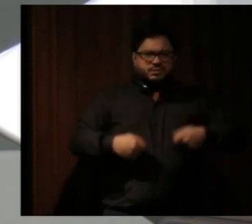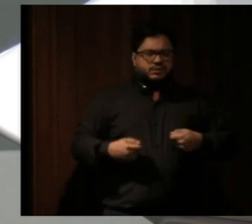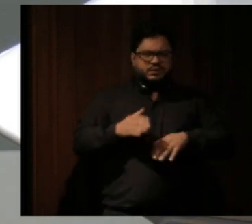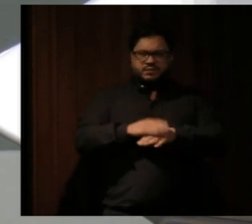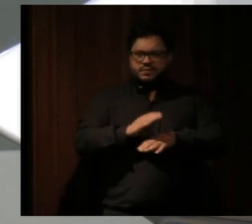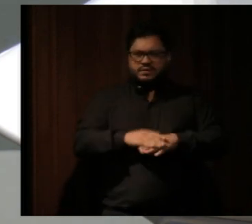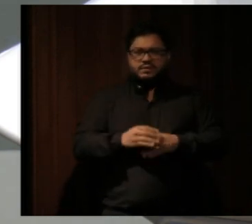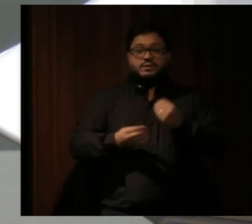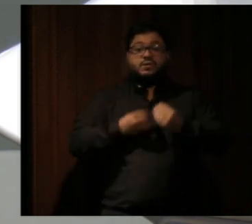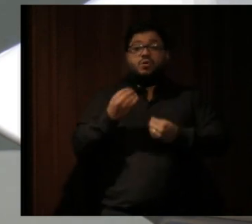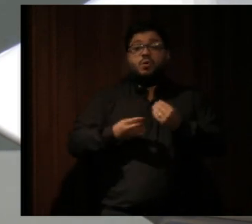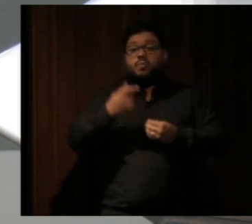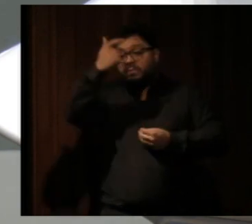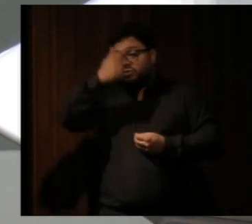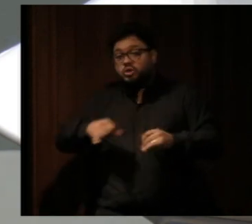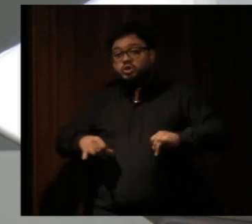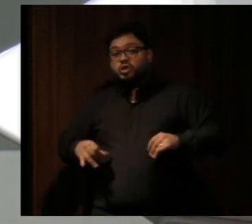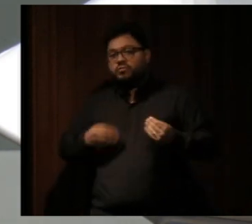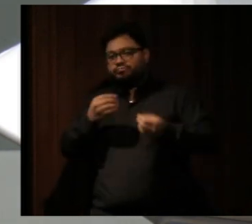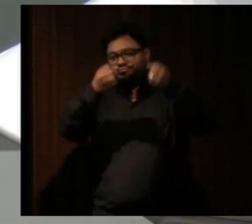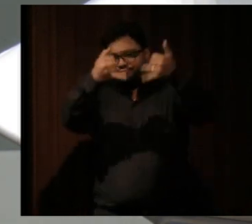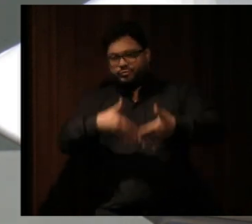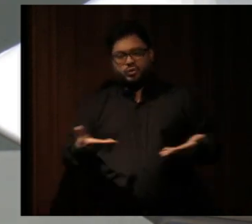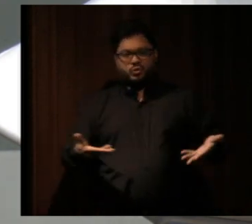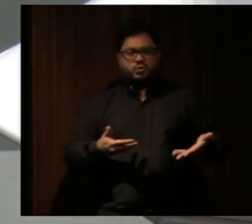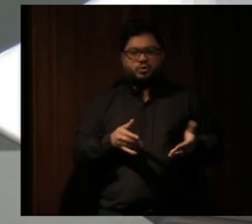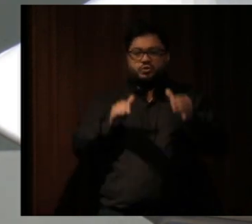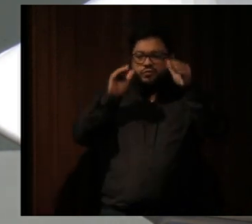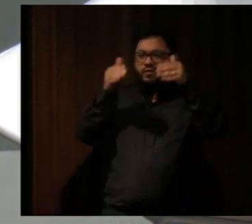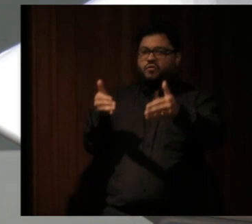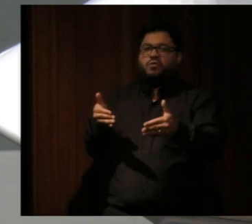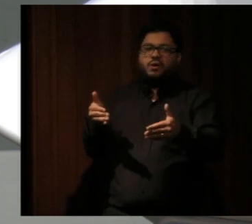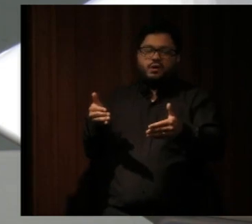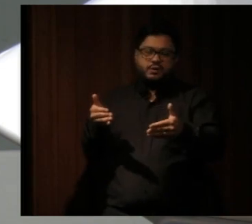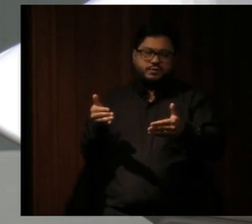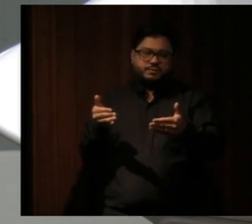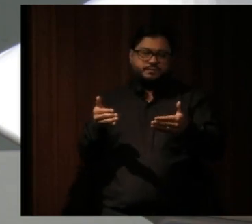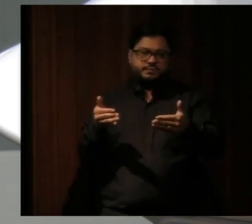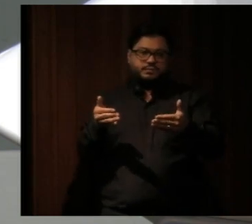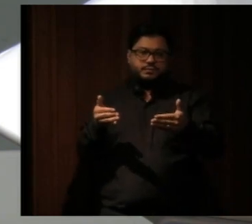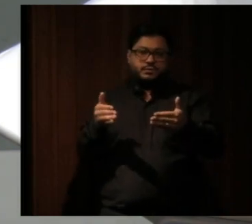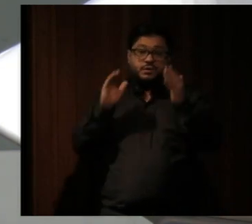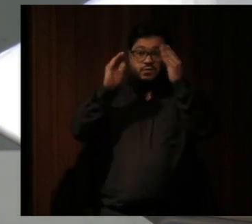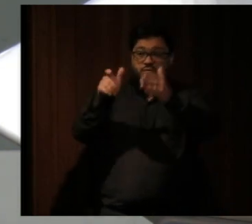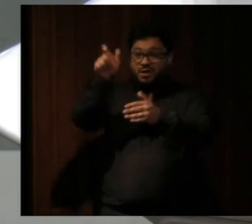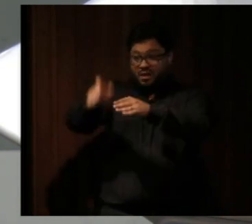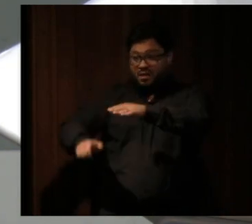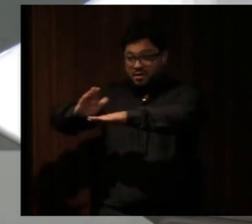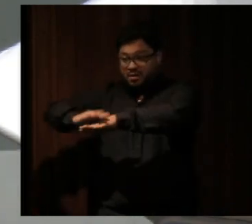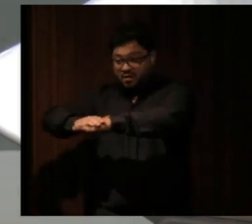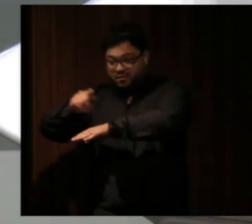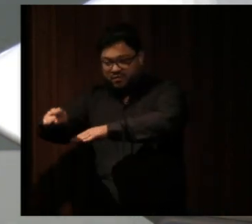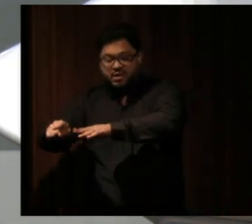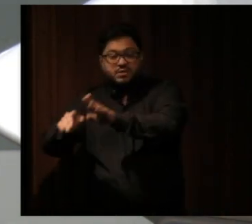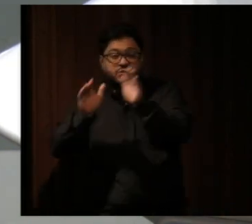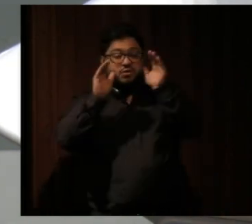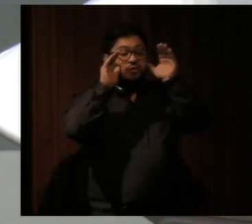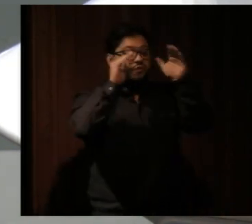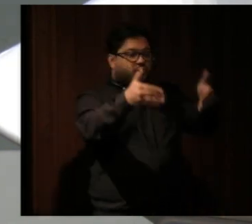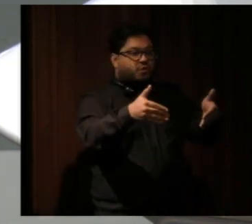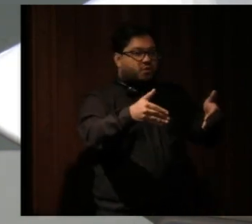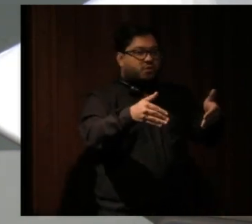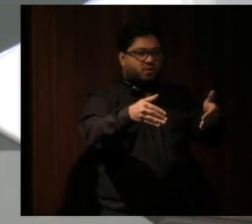como retratar as vítimas hoje o foco é não vamos mais focar no no autor da ataque que vamos